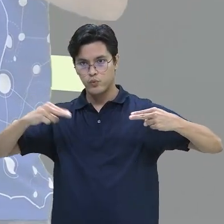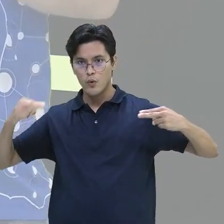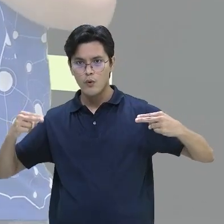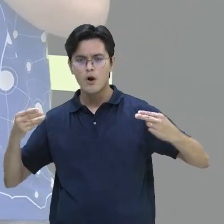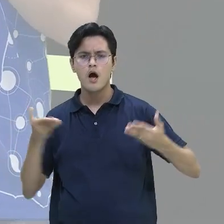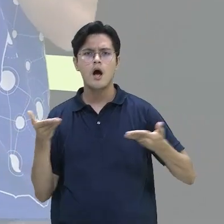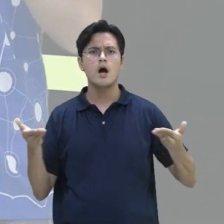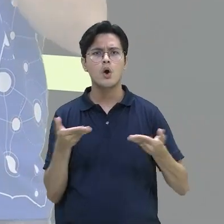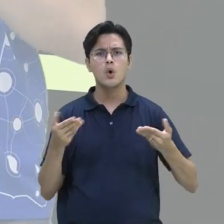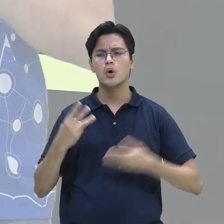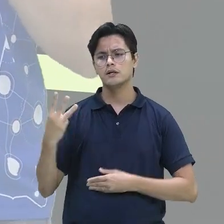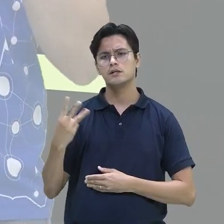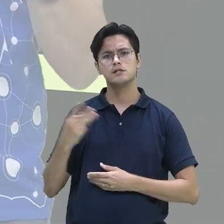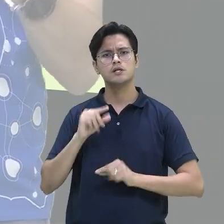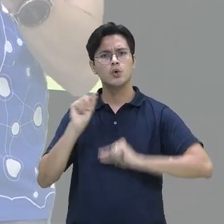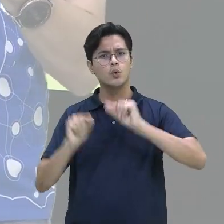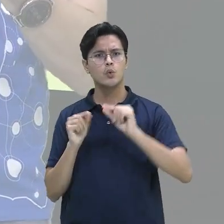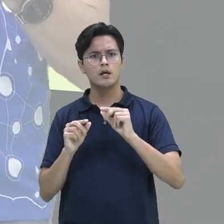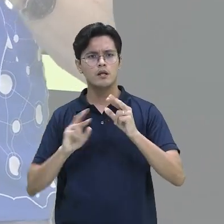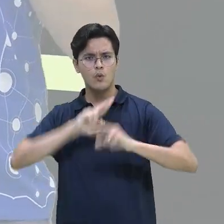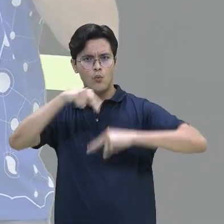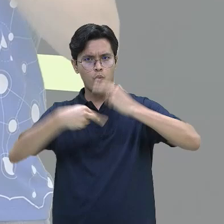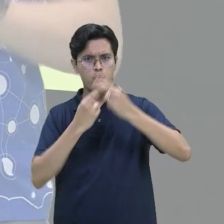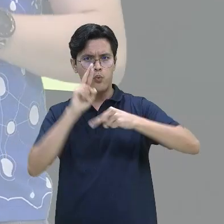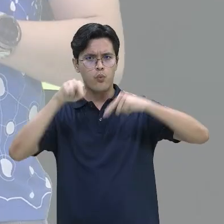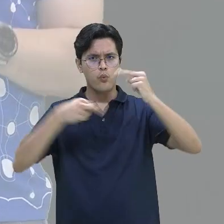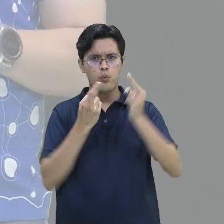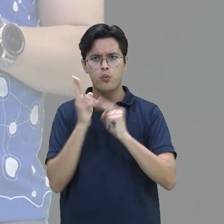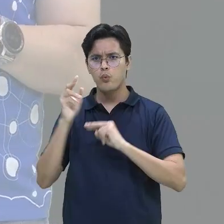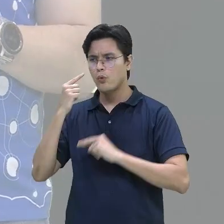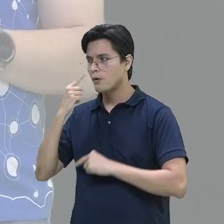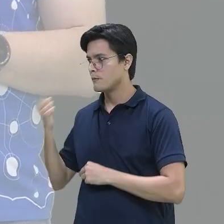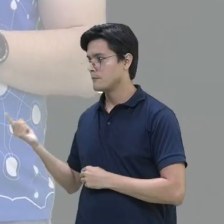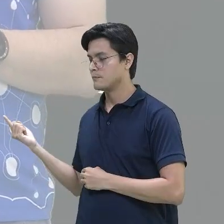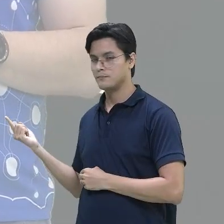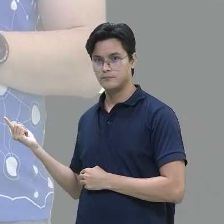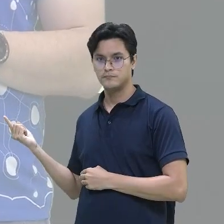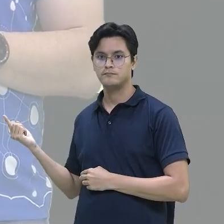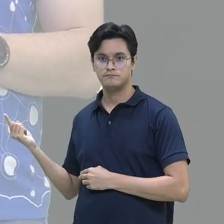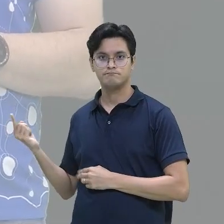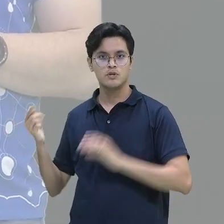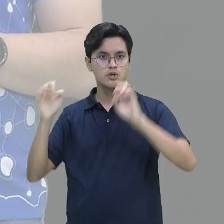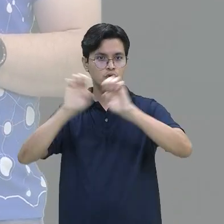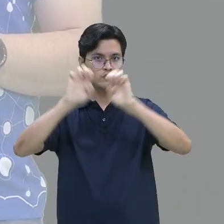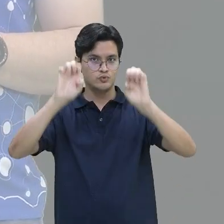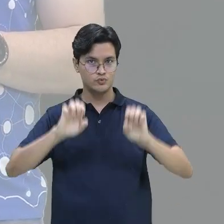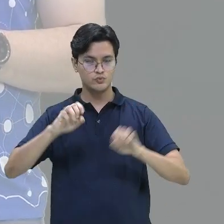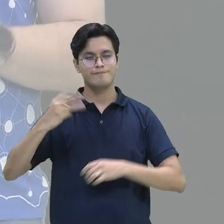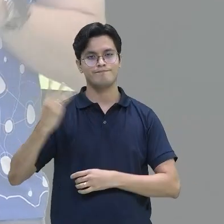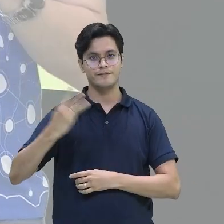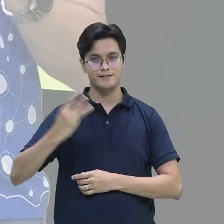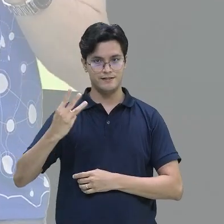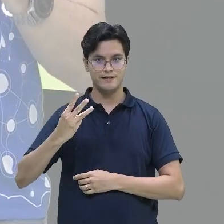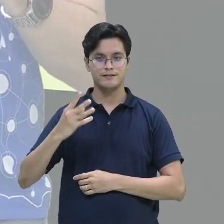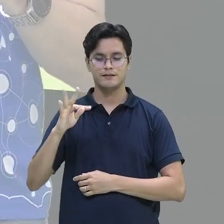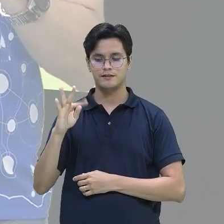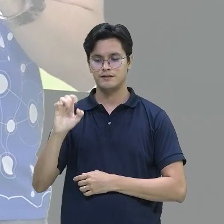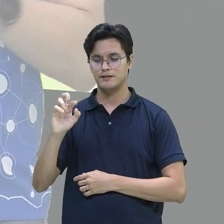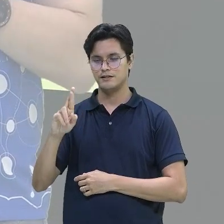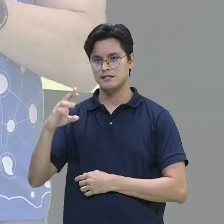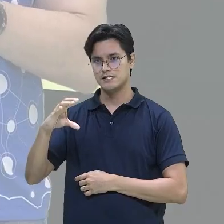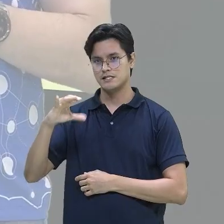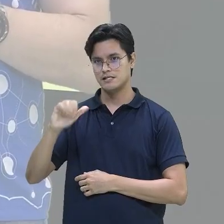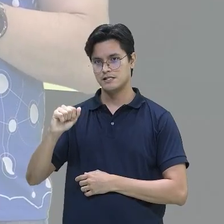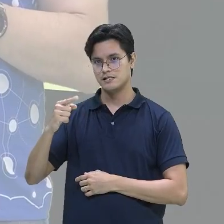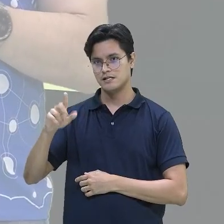vai se enrolar nele mesmo. E aí nós teremos aí a estrutura terciária. Já a quaternária